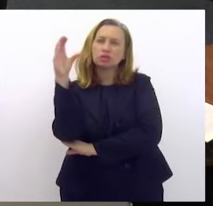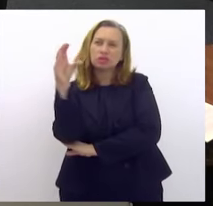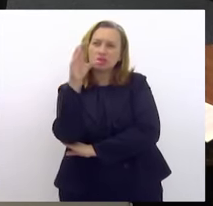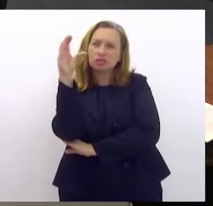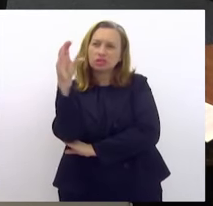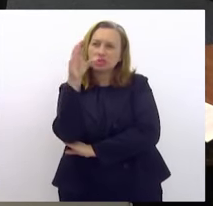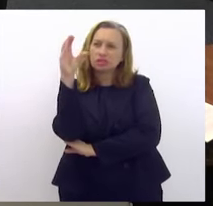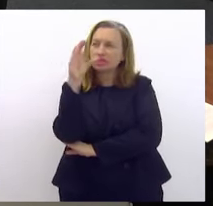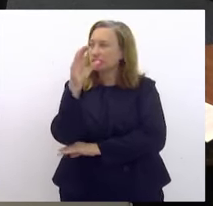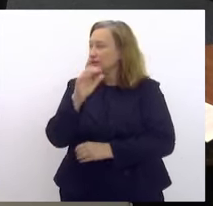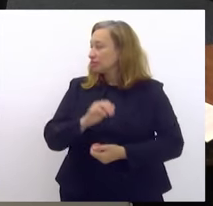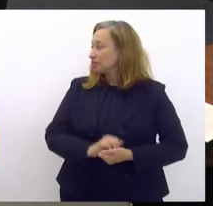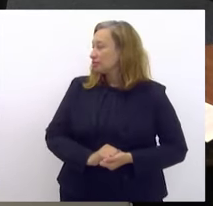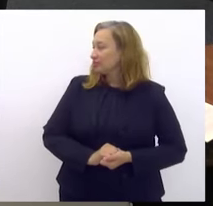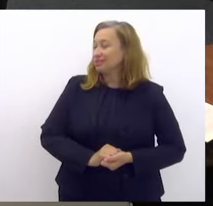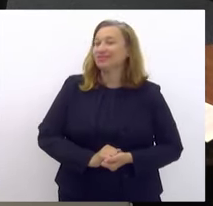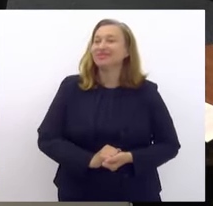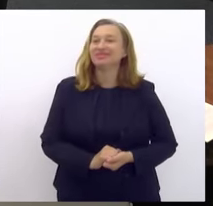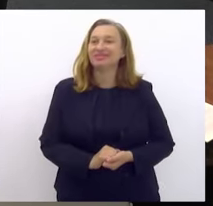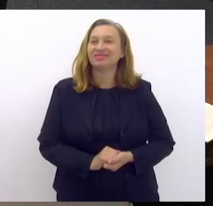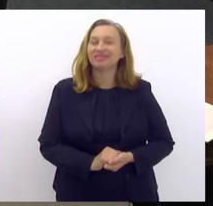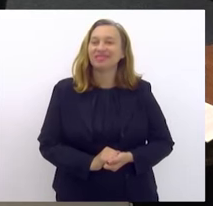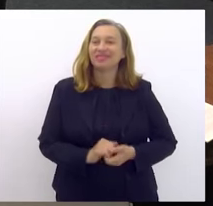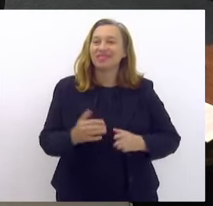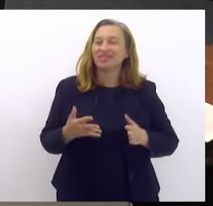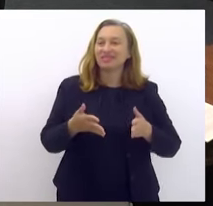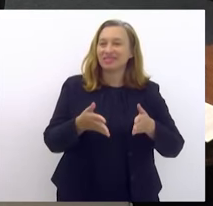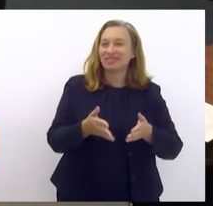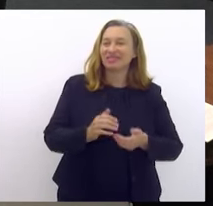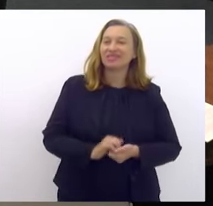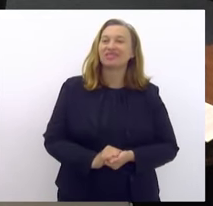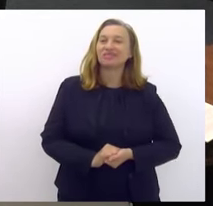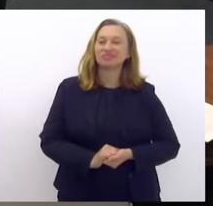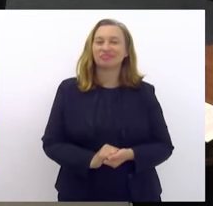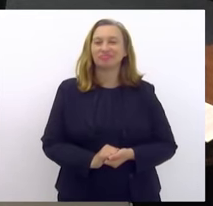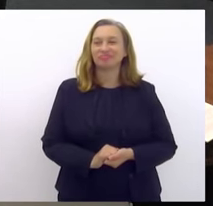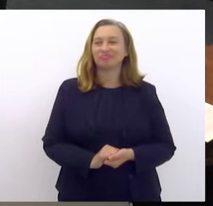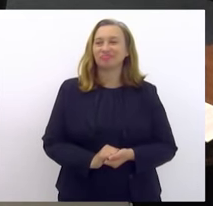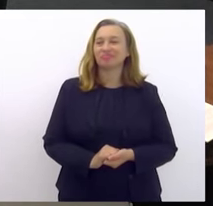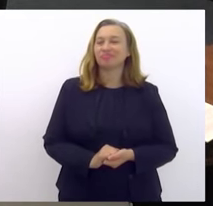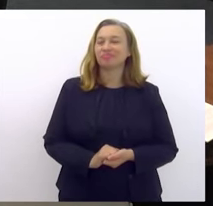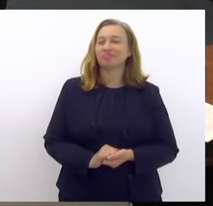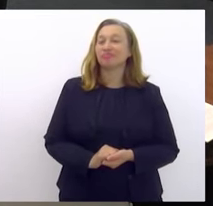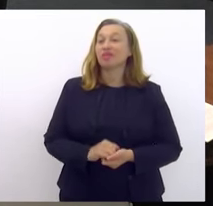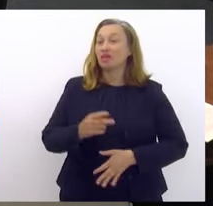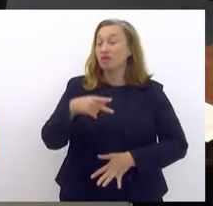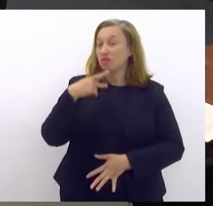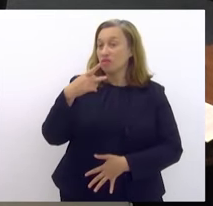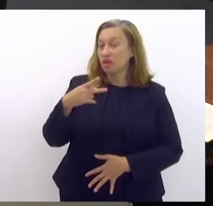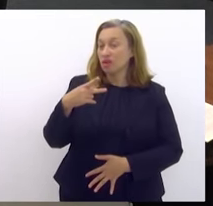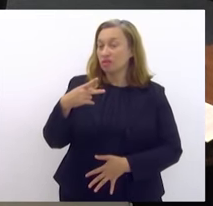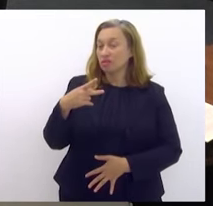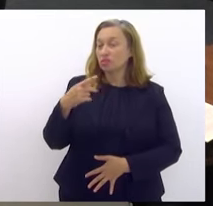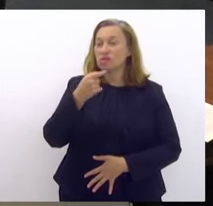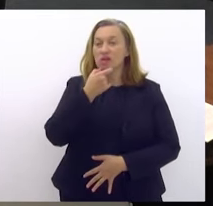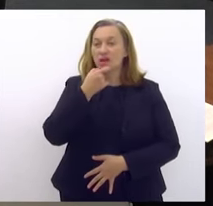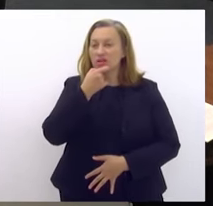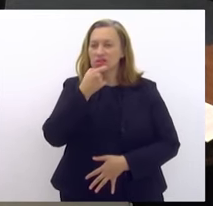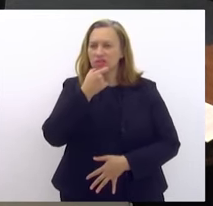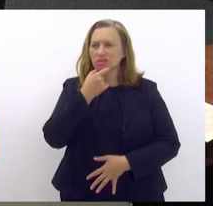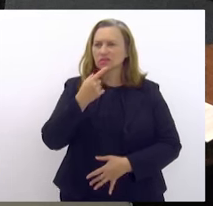são originários de povos descobridores, mais especificamente, eu destaco aqui, dos ingleses, seria